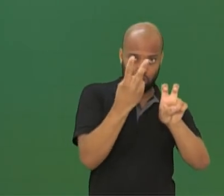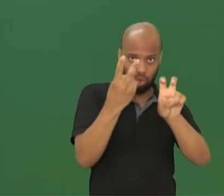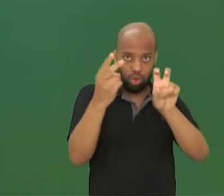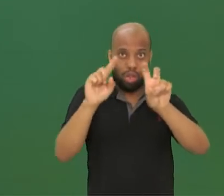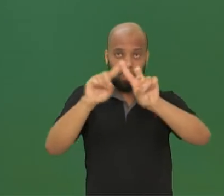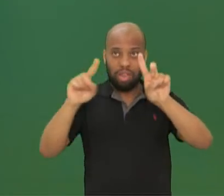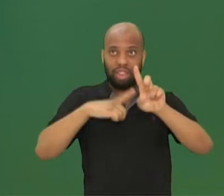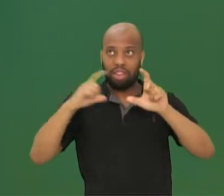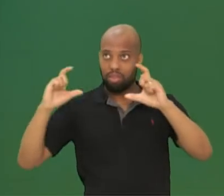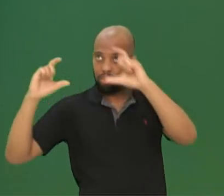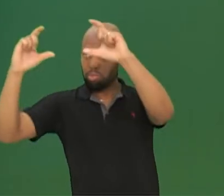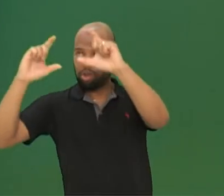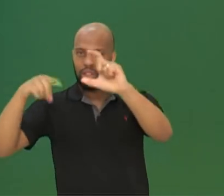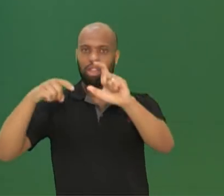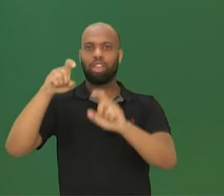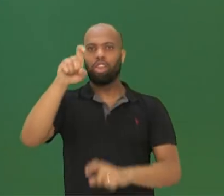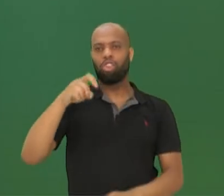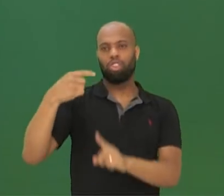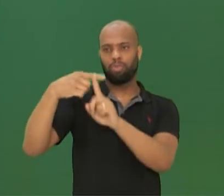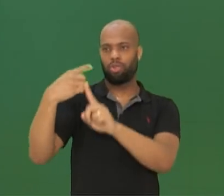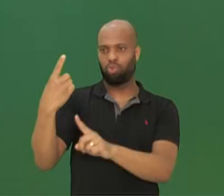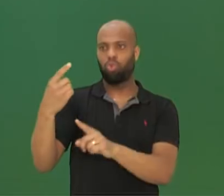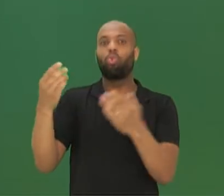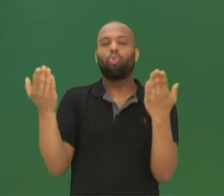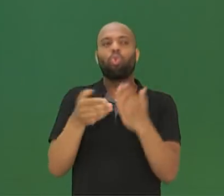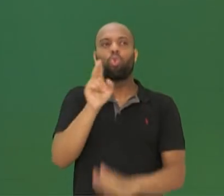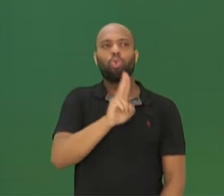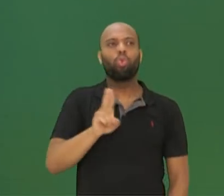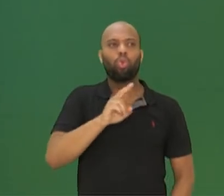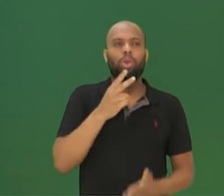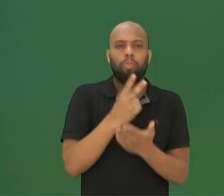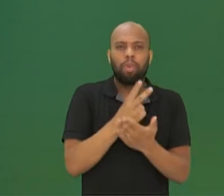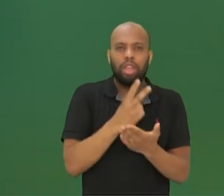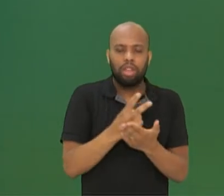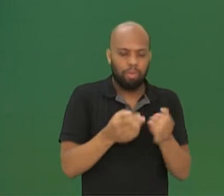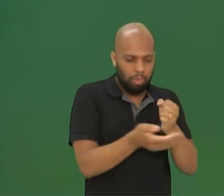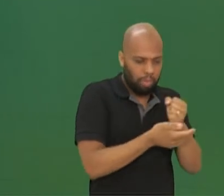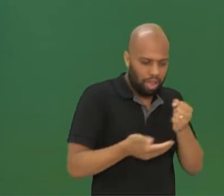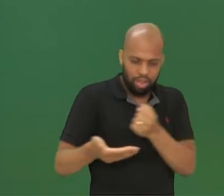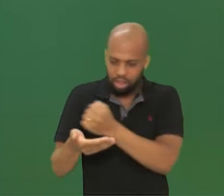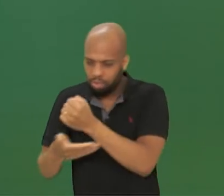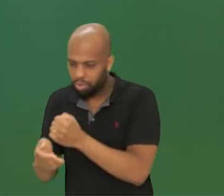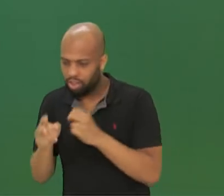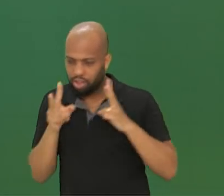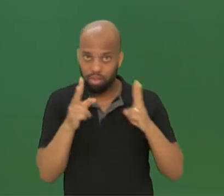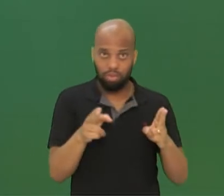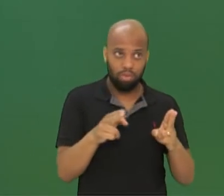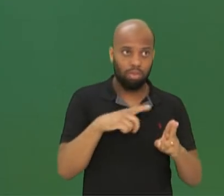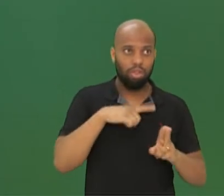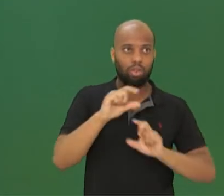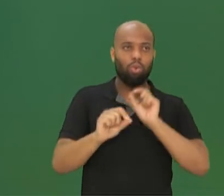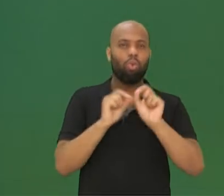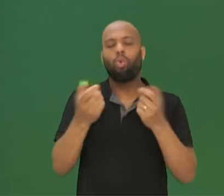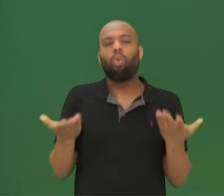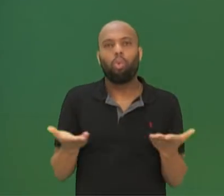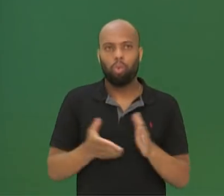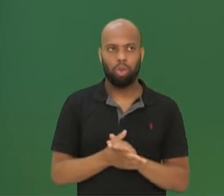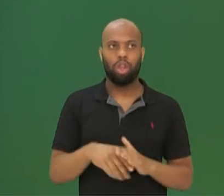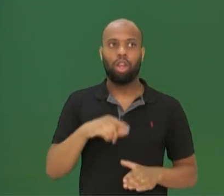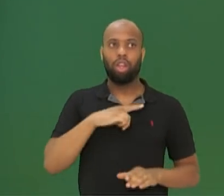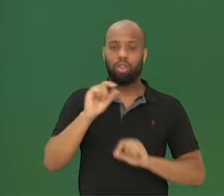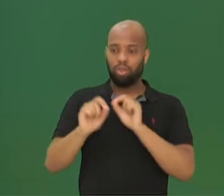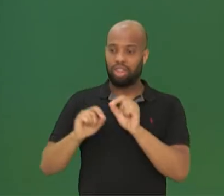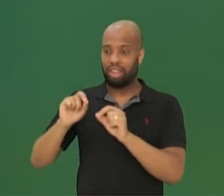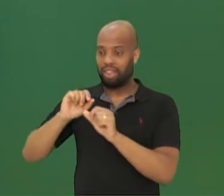Certo? Aí, para a gente utilizar a mesma base, aqui também é base 5, a gente vai